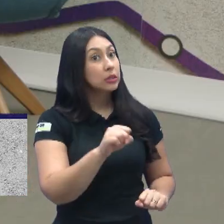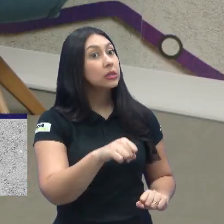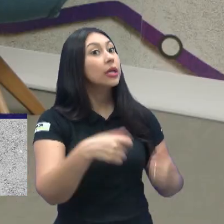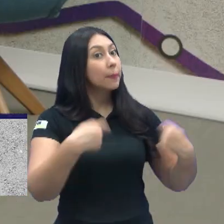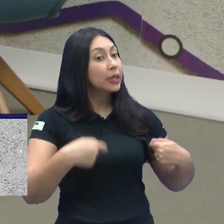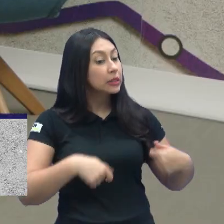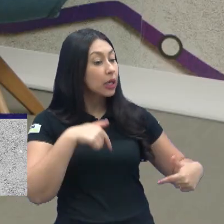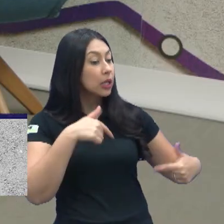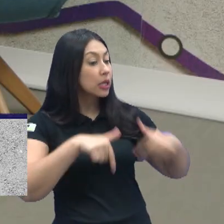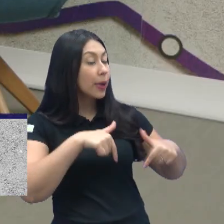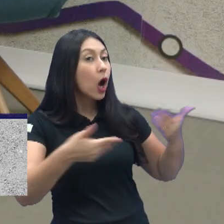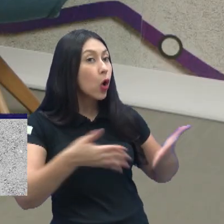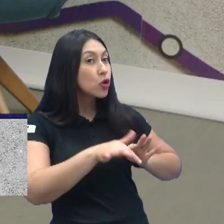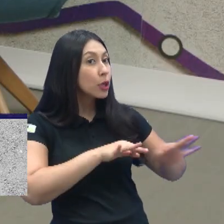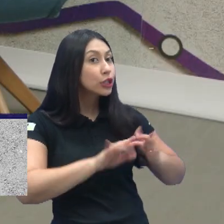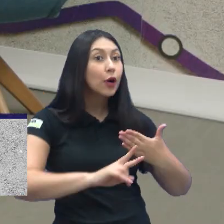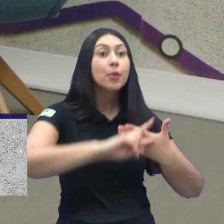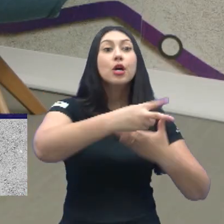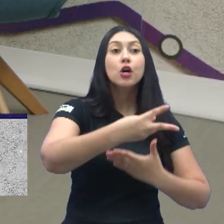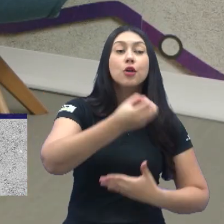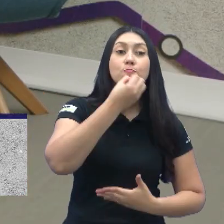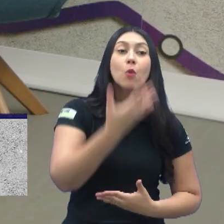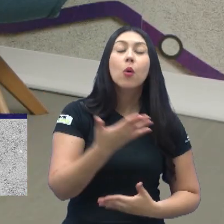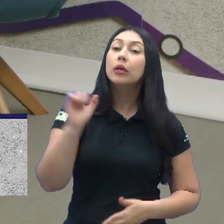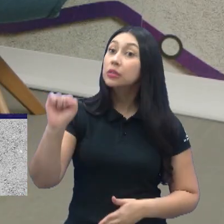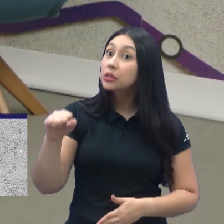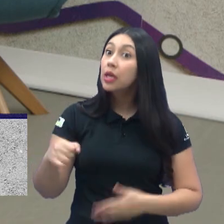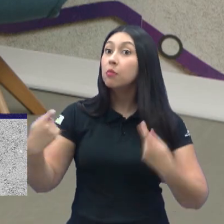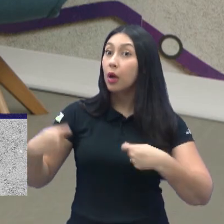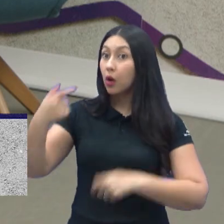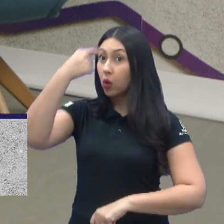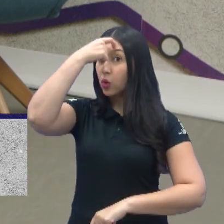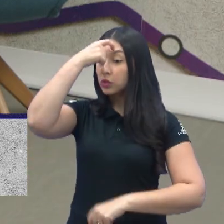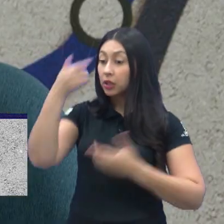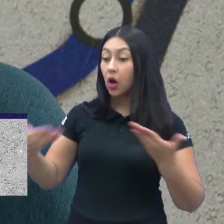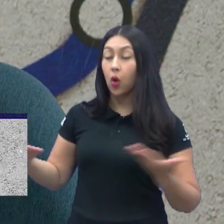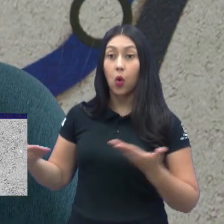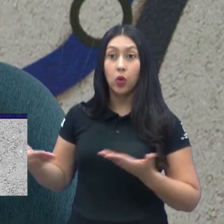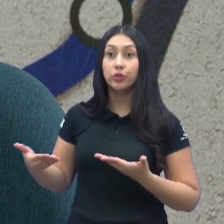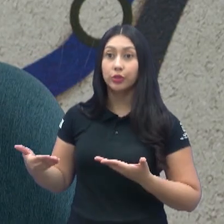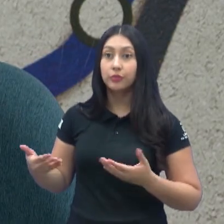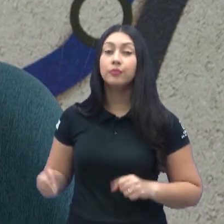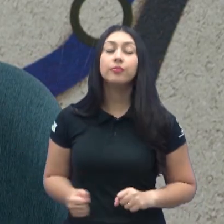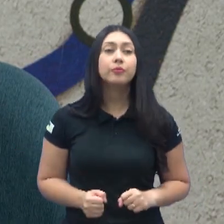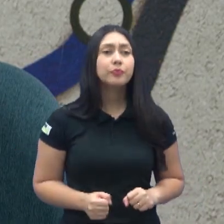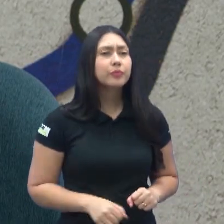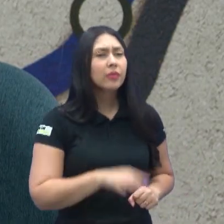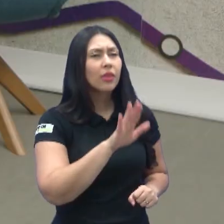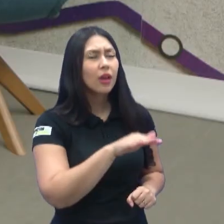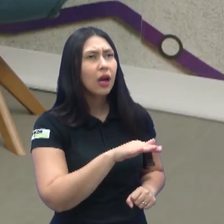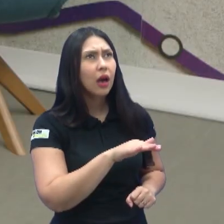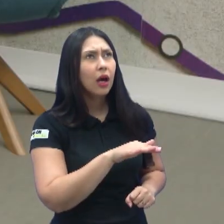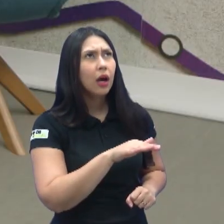colher. Exatamente, é isso, né? Exatamente. É a gente ter essa consciência hoje que a gente não tem, às vezes. Doutora Thalita, como